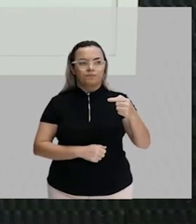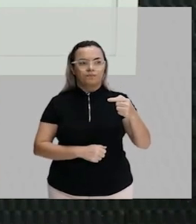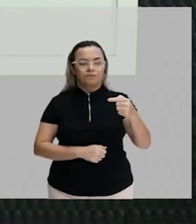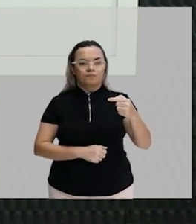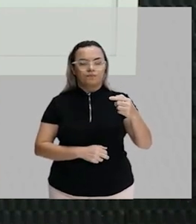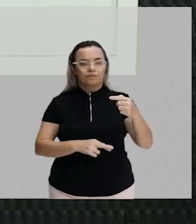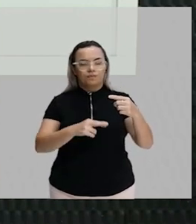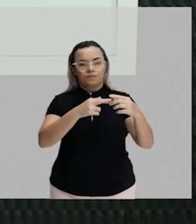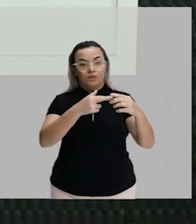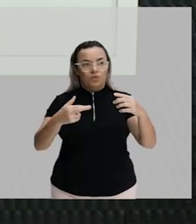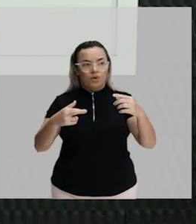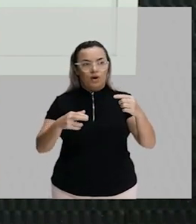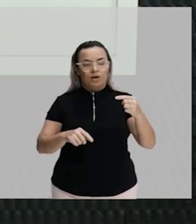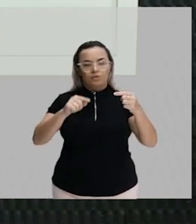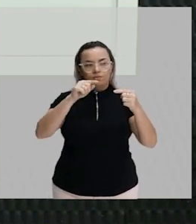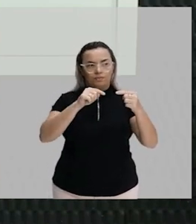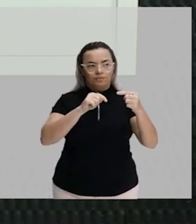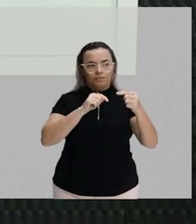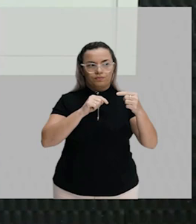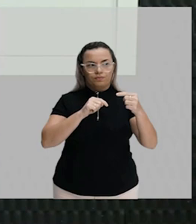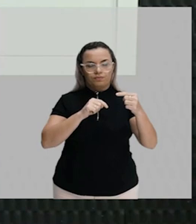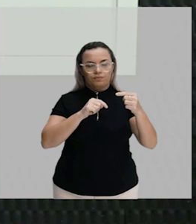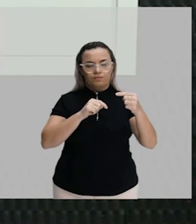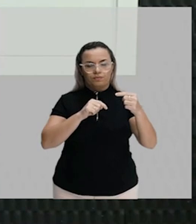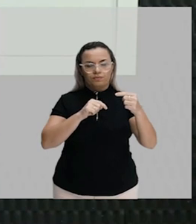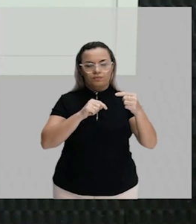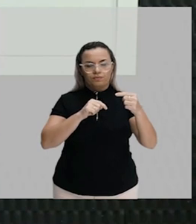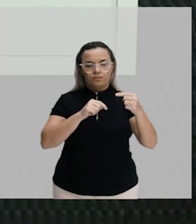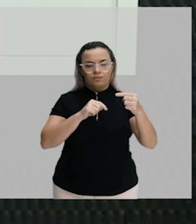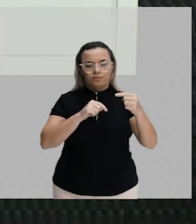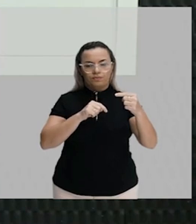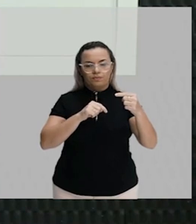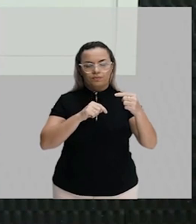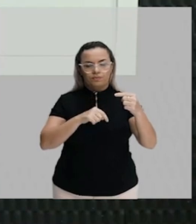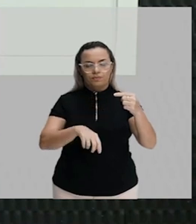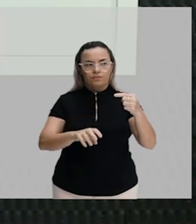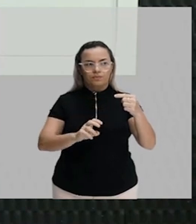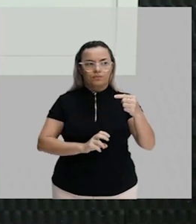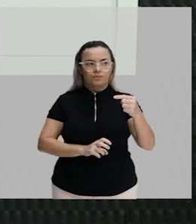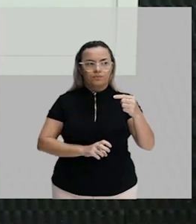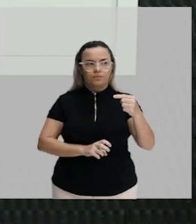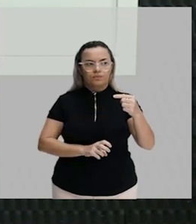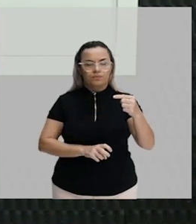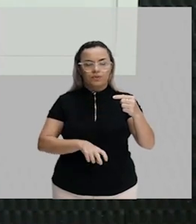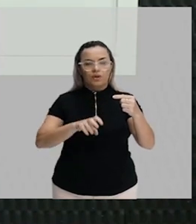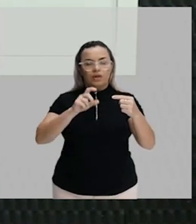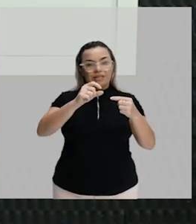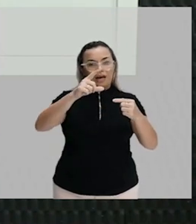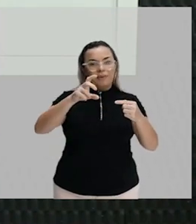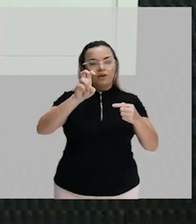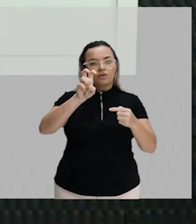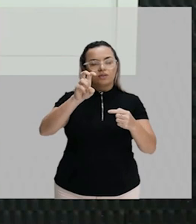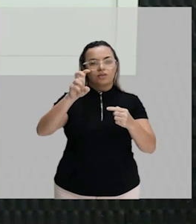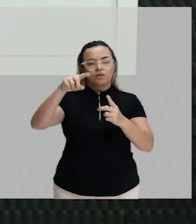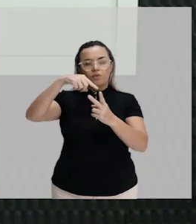da maior é de 5 pi e o da menor é de